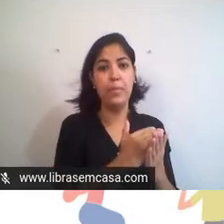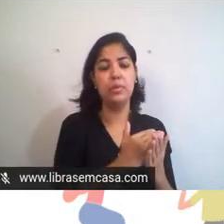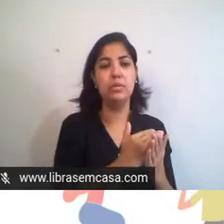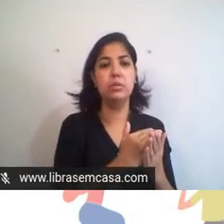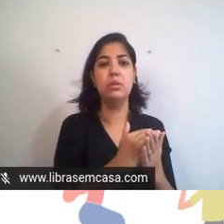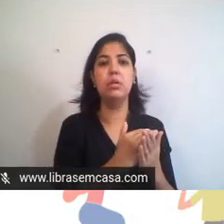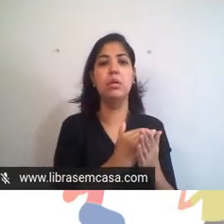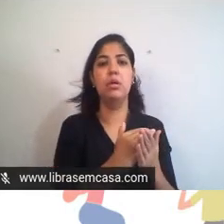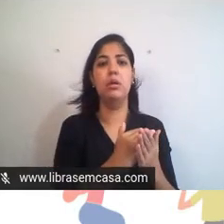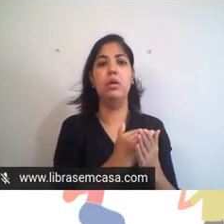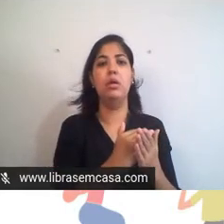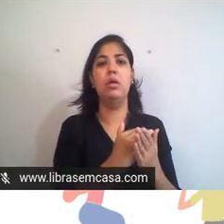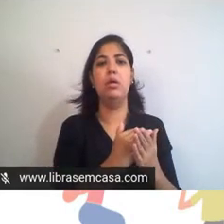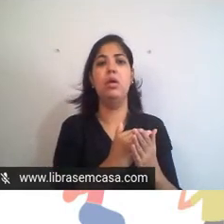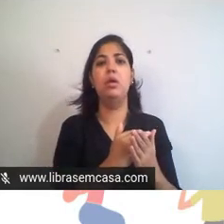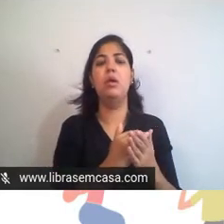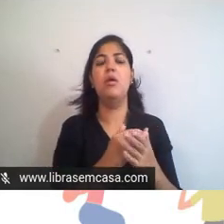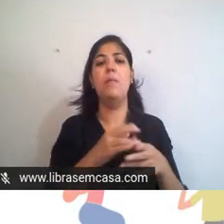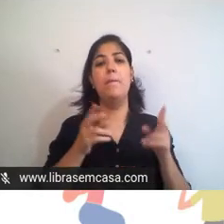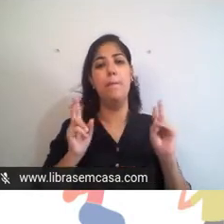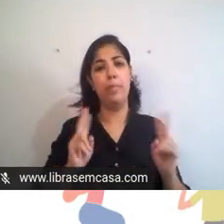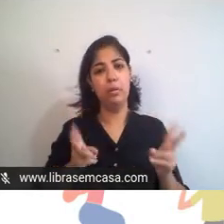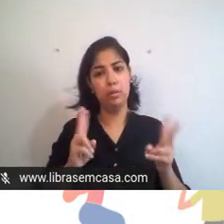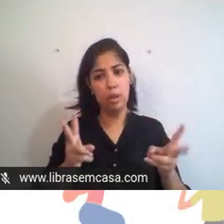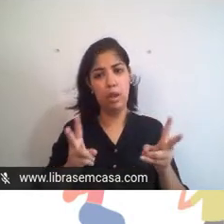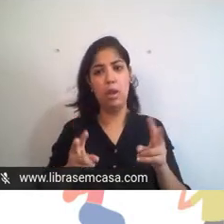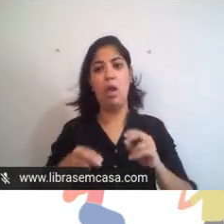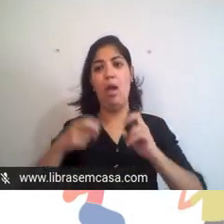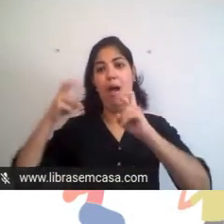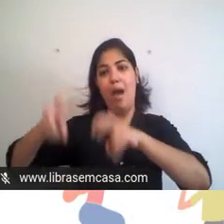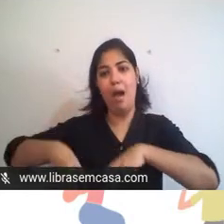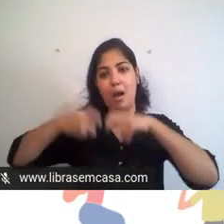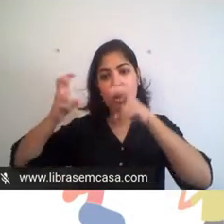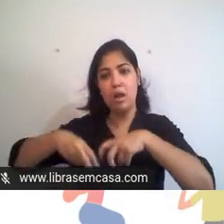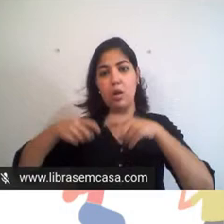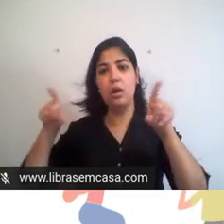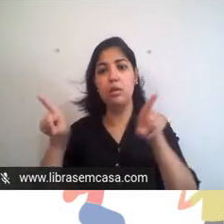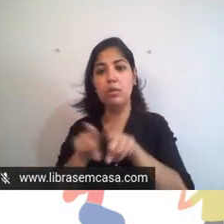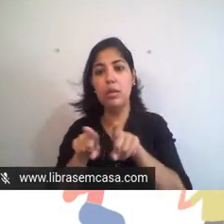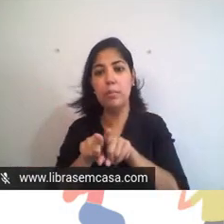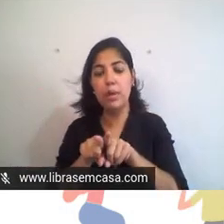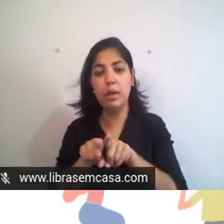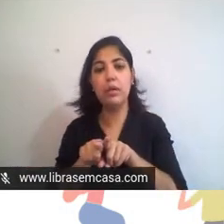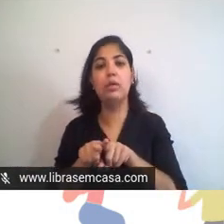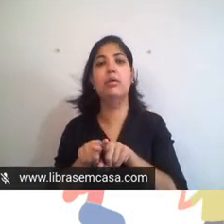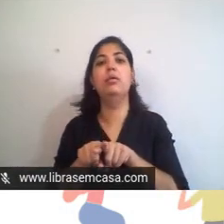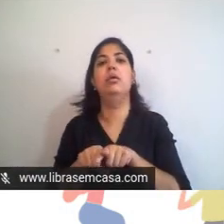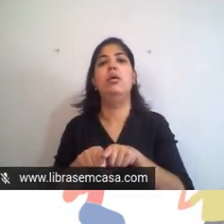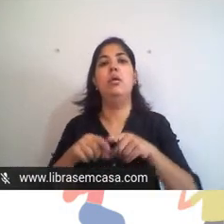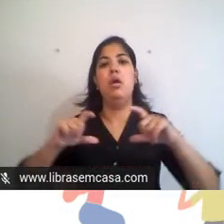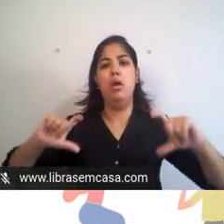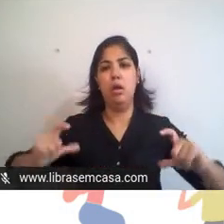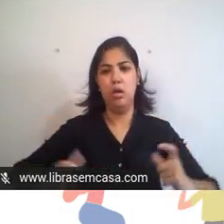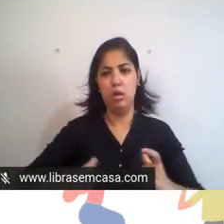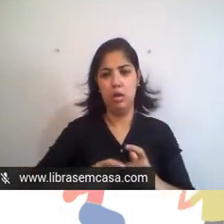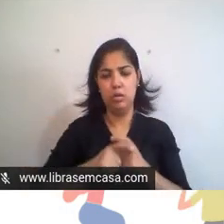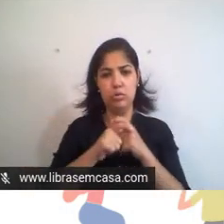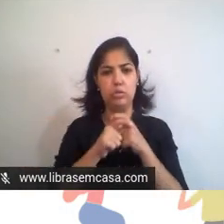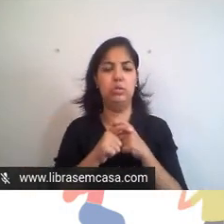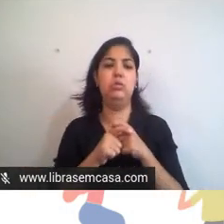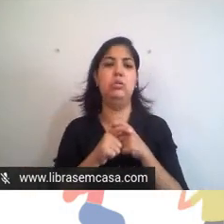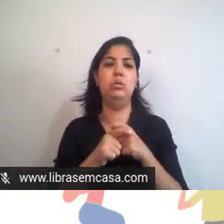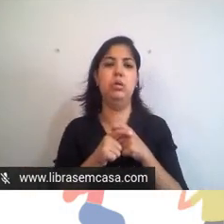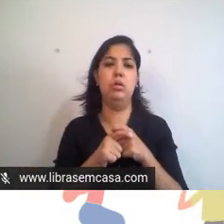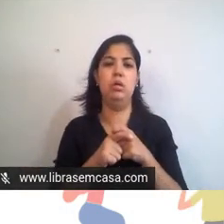de realmente manter a produtividade agrícola e reduzir muito significativamente as emissões de gases de